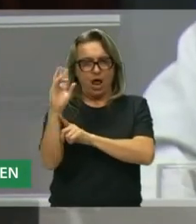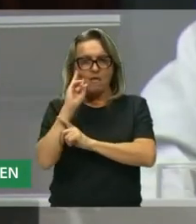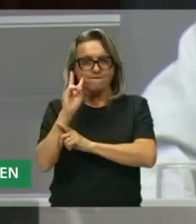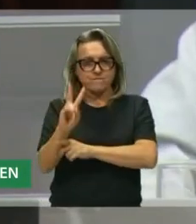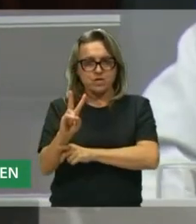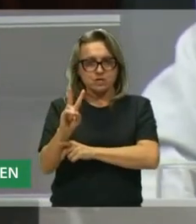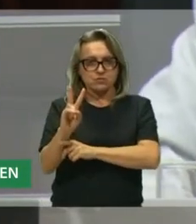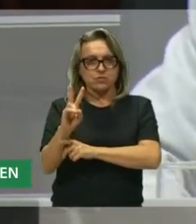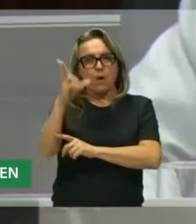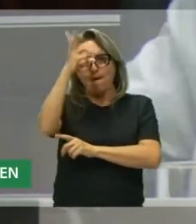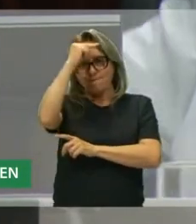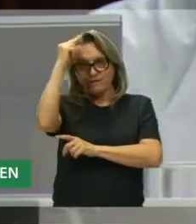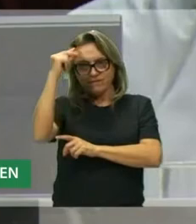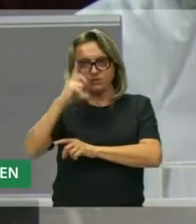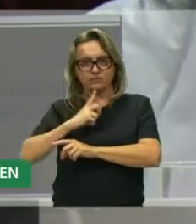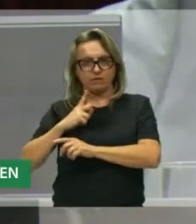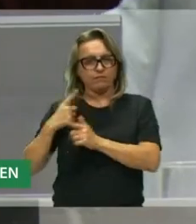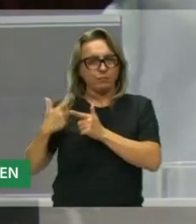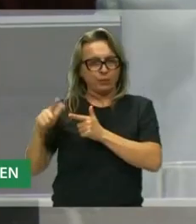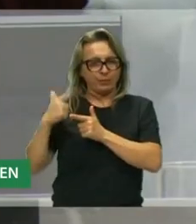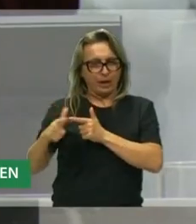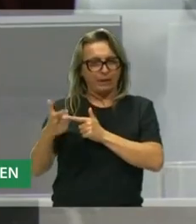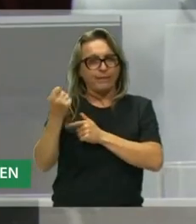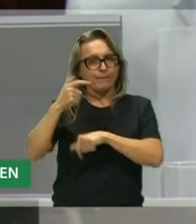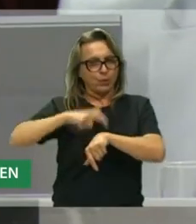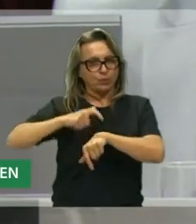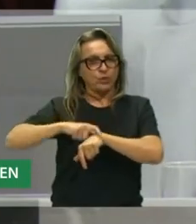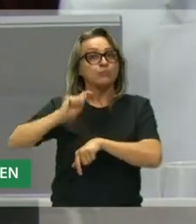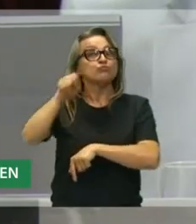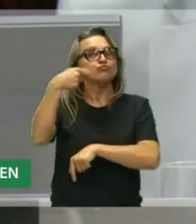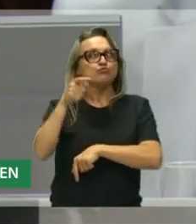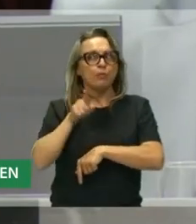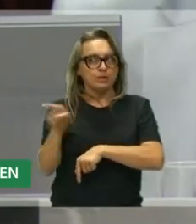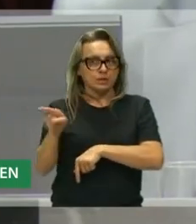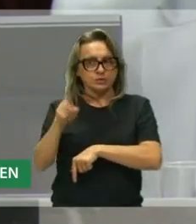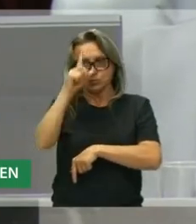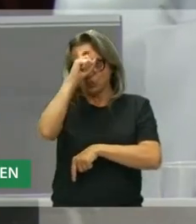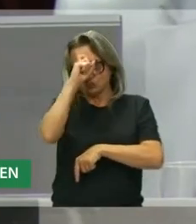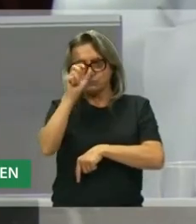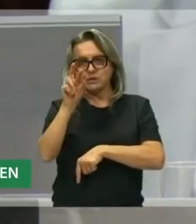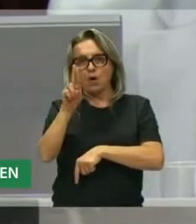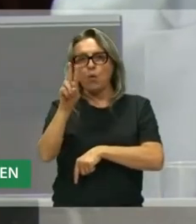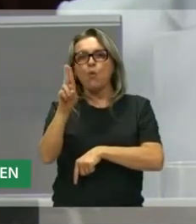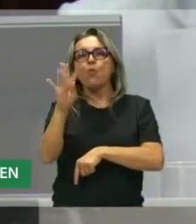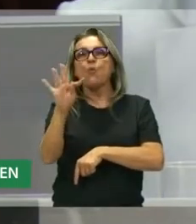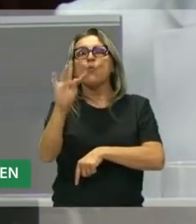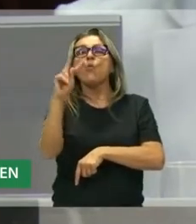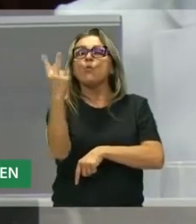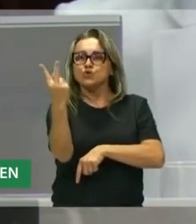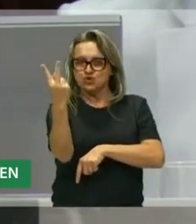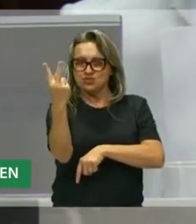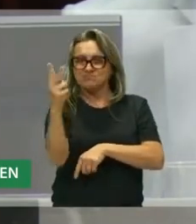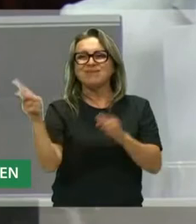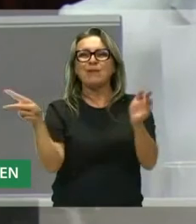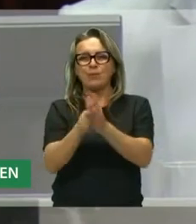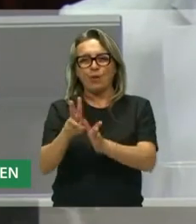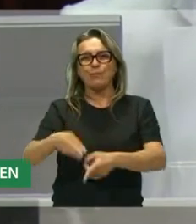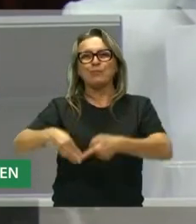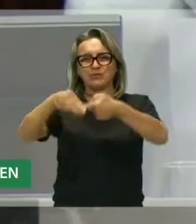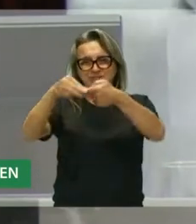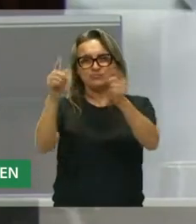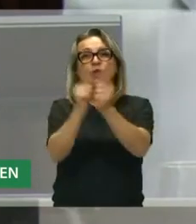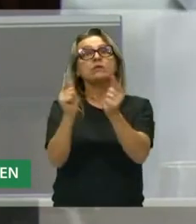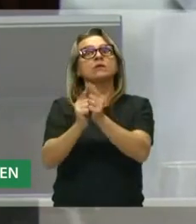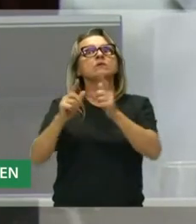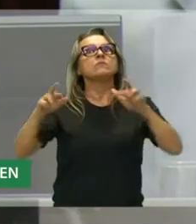problema recente com relação a isso, com o Hospital Ruth Cardoso, que é do município e estava atendendo toda a região. E